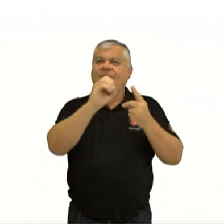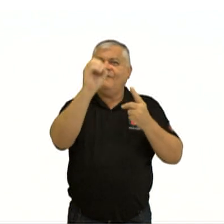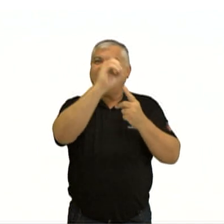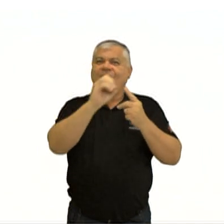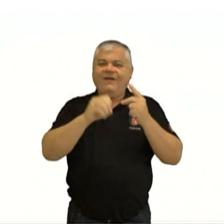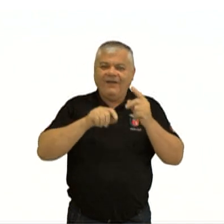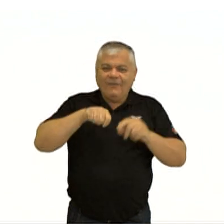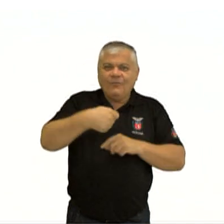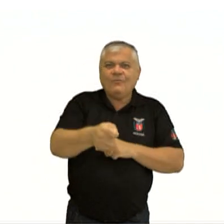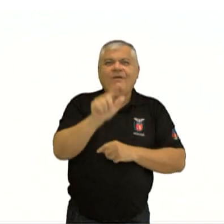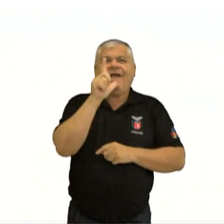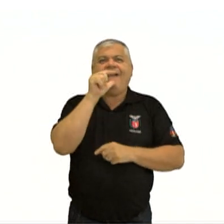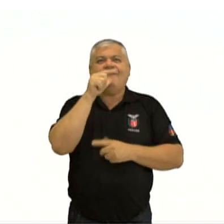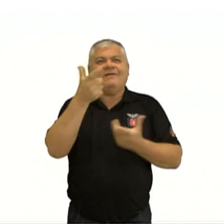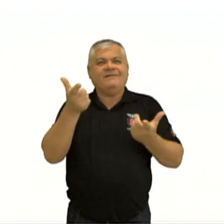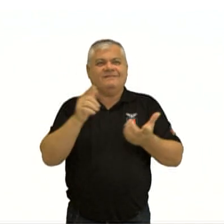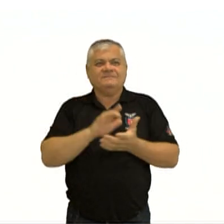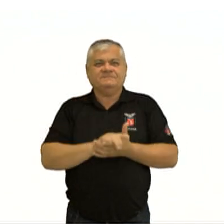que forma a substância água.